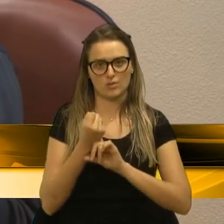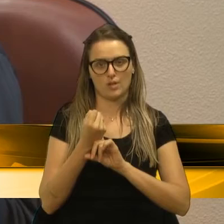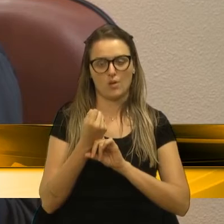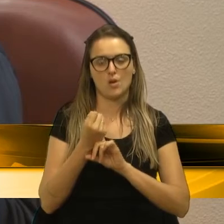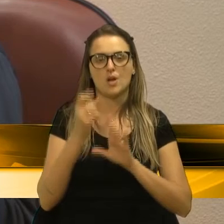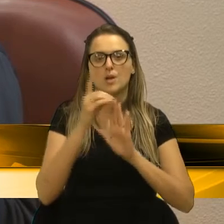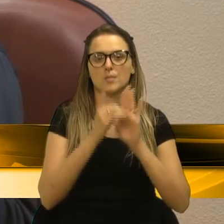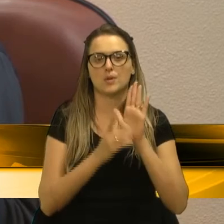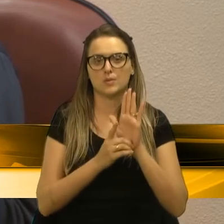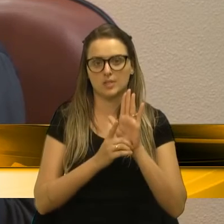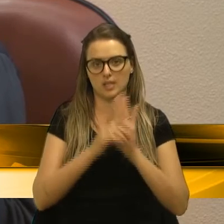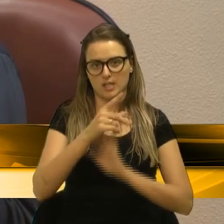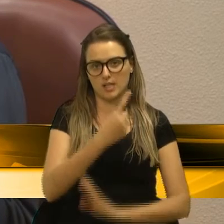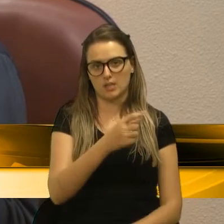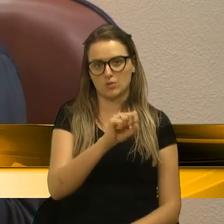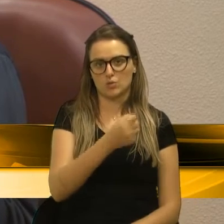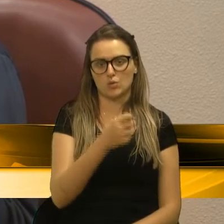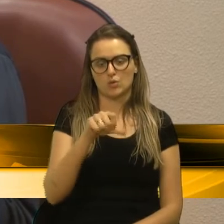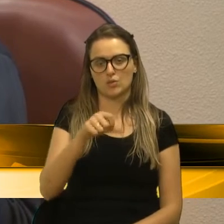pelos decretos municipais